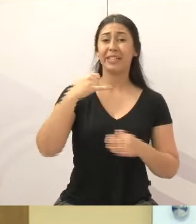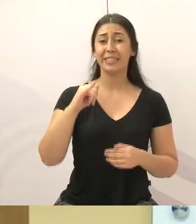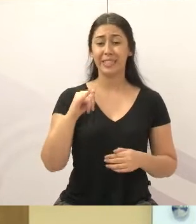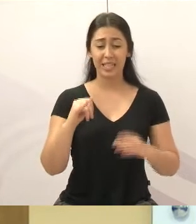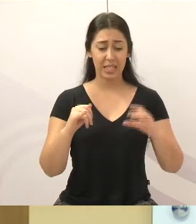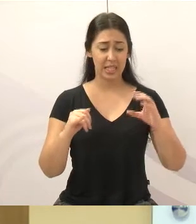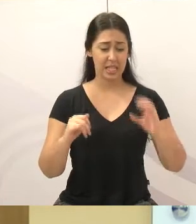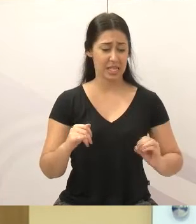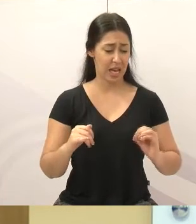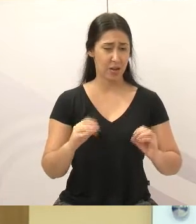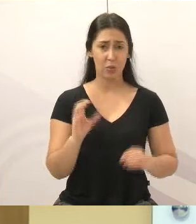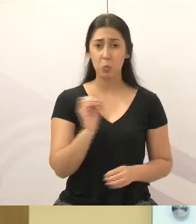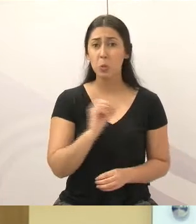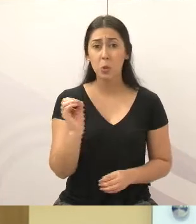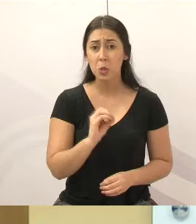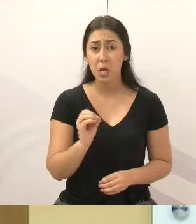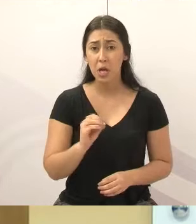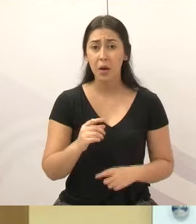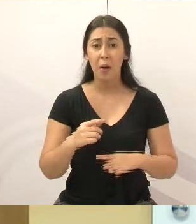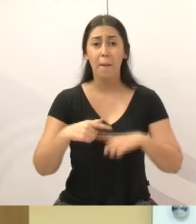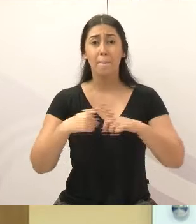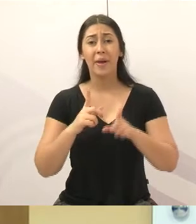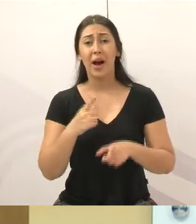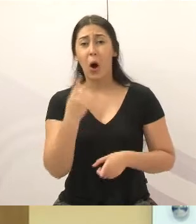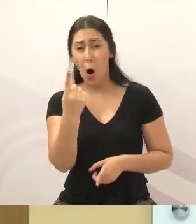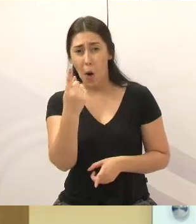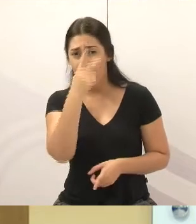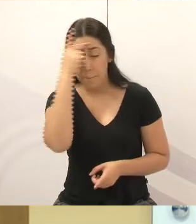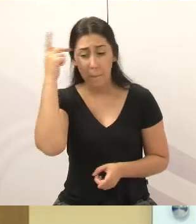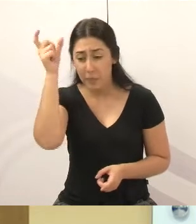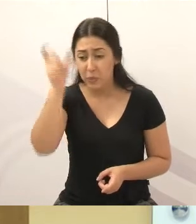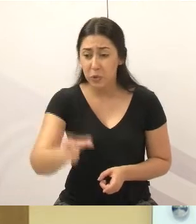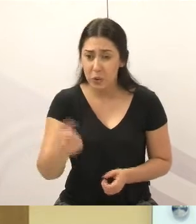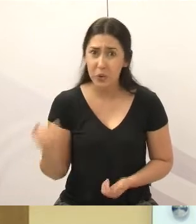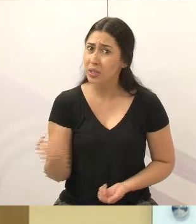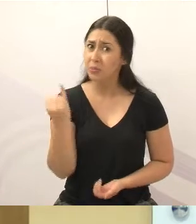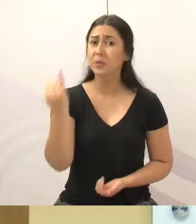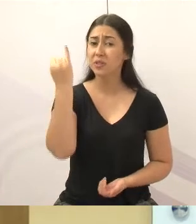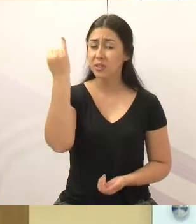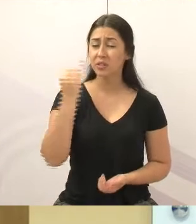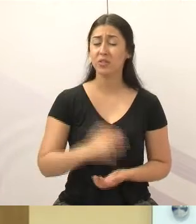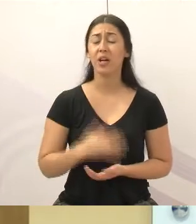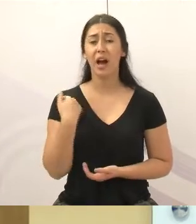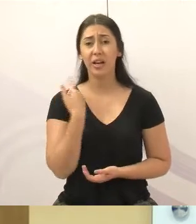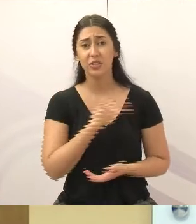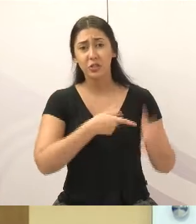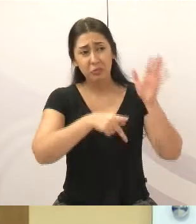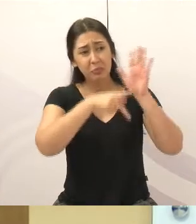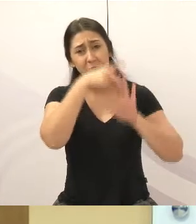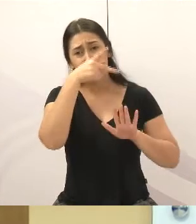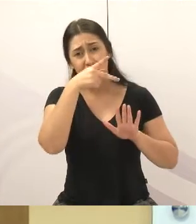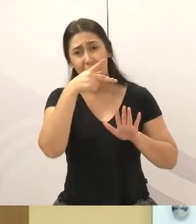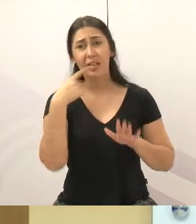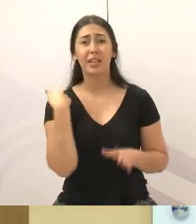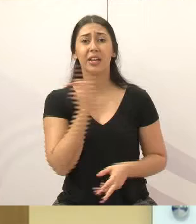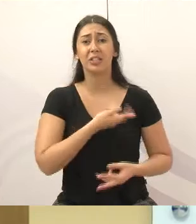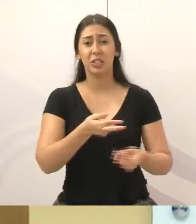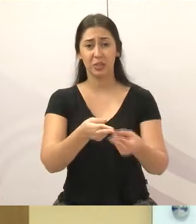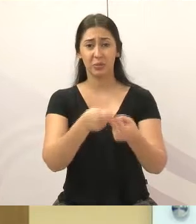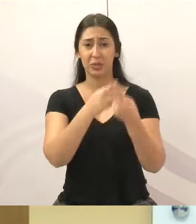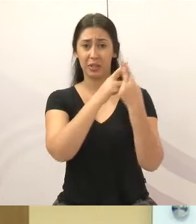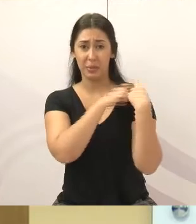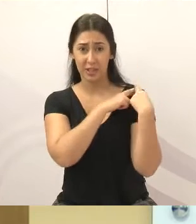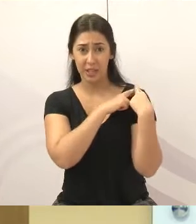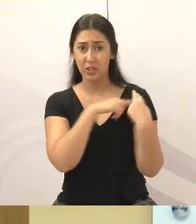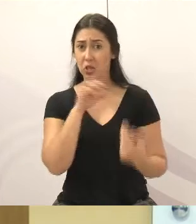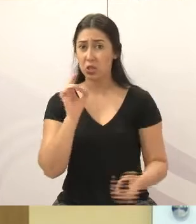qualquer pessoa do seu lado, qualquer pessoa da sua família. Nós estamos aqui levantando um projeto da qual a gente não tem só a responsabilidade